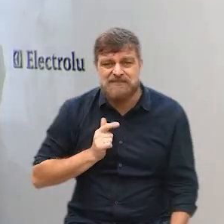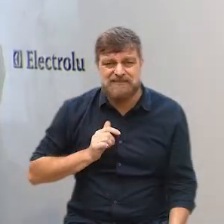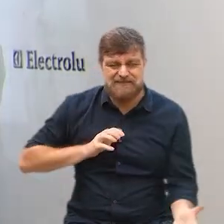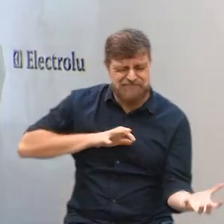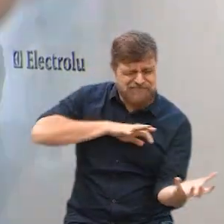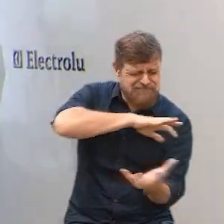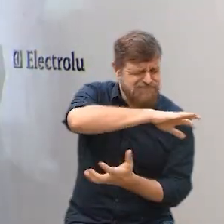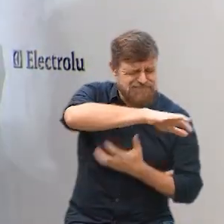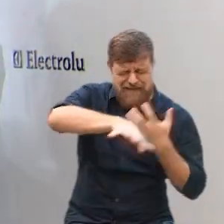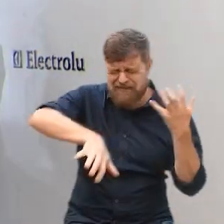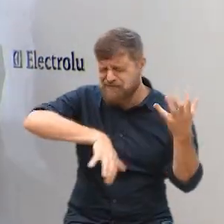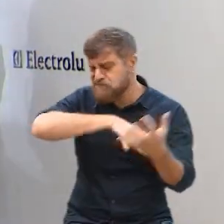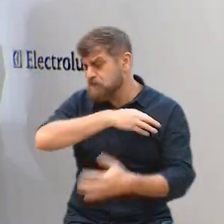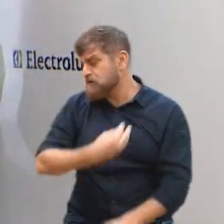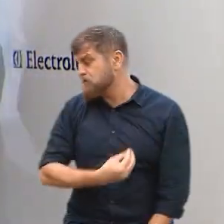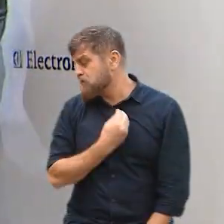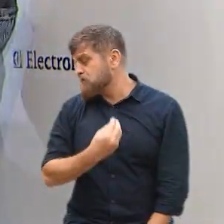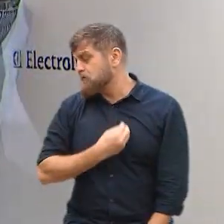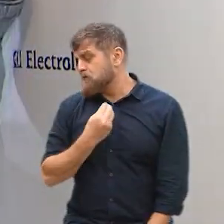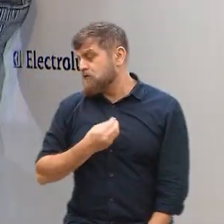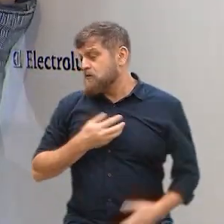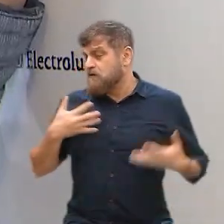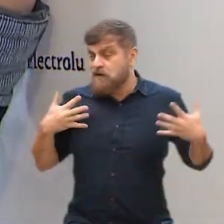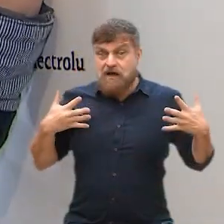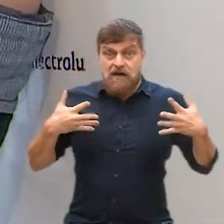também? Total.